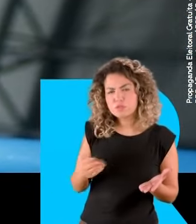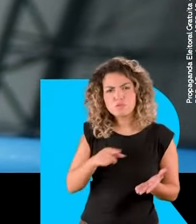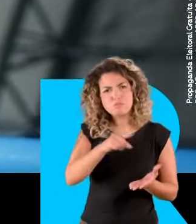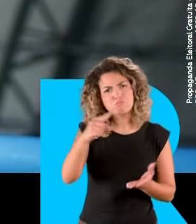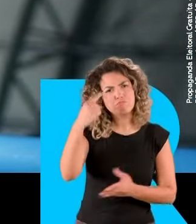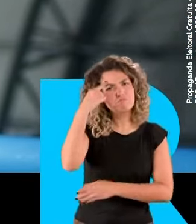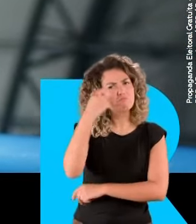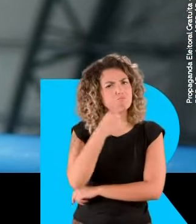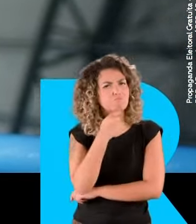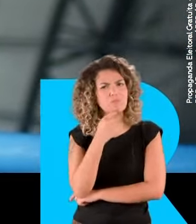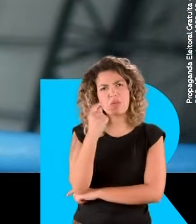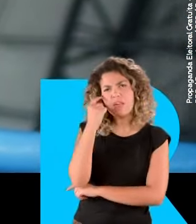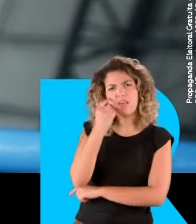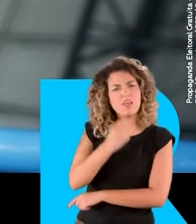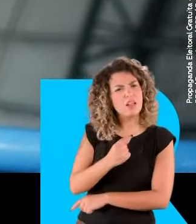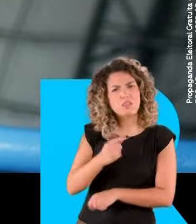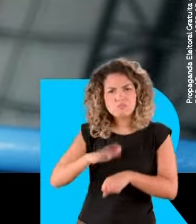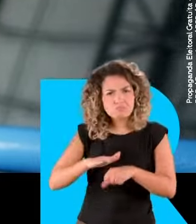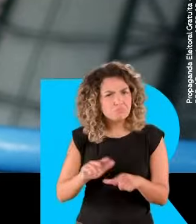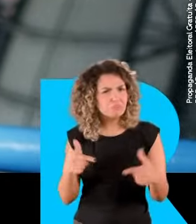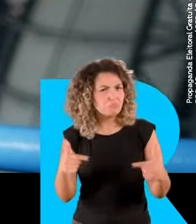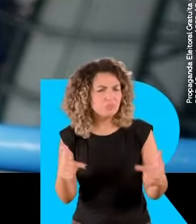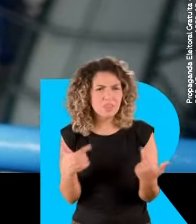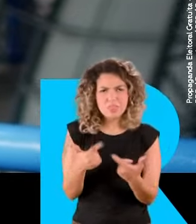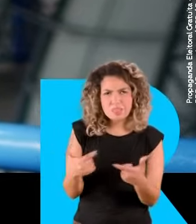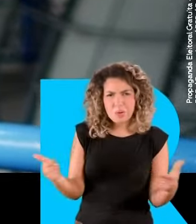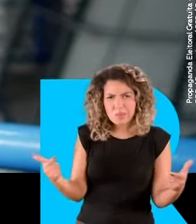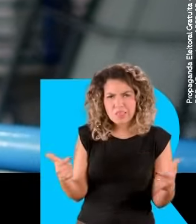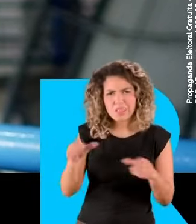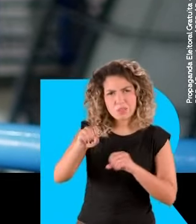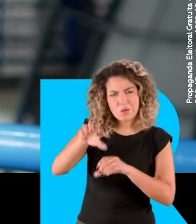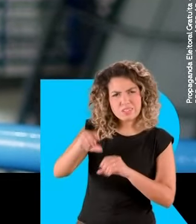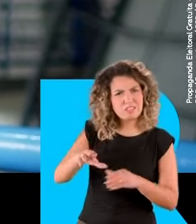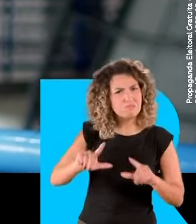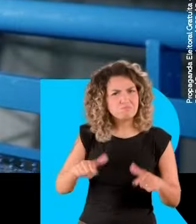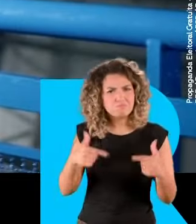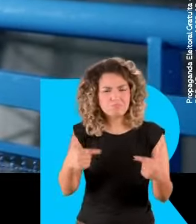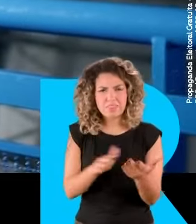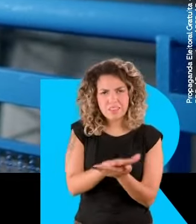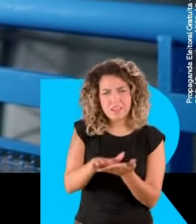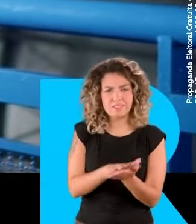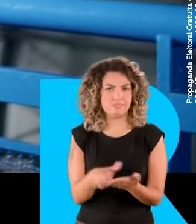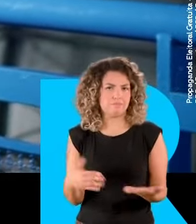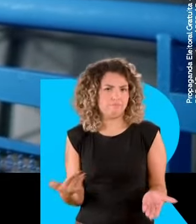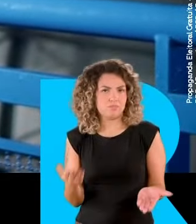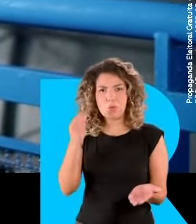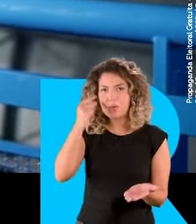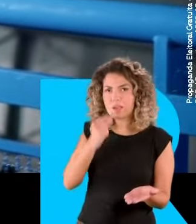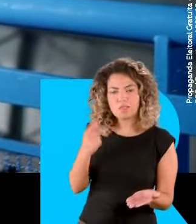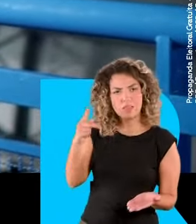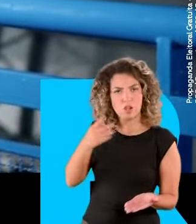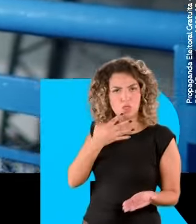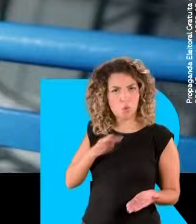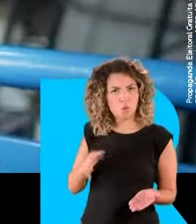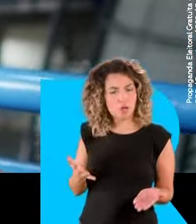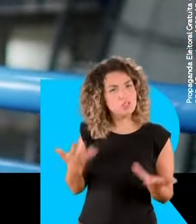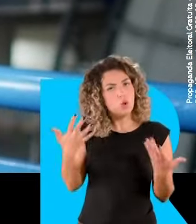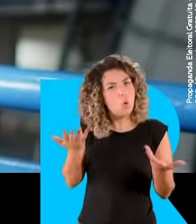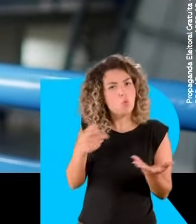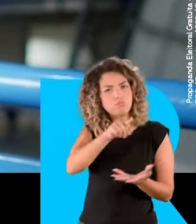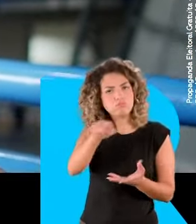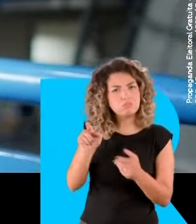gente? Quem fala que o Ricardo Nunes não tá fazendo o seu dever de casa na educação em São Paulo, ou não conhece o que o Ricardo tá fazendo,